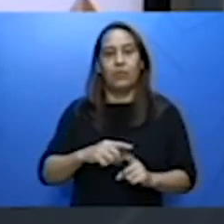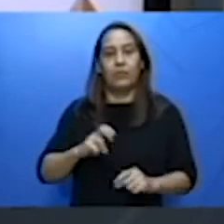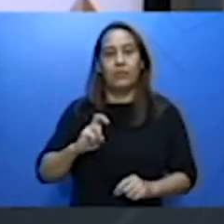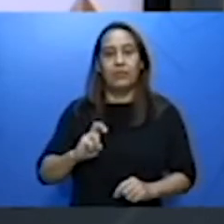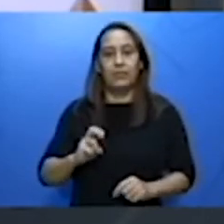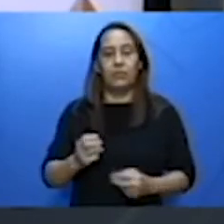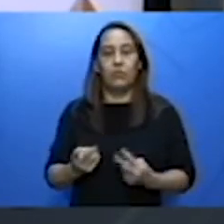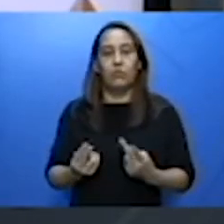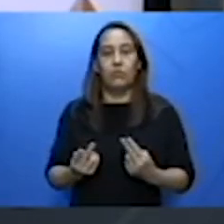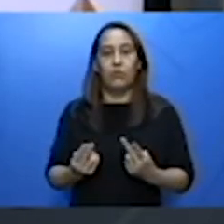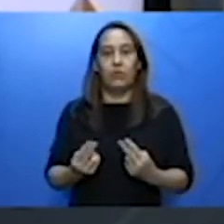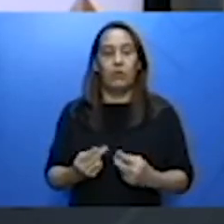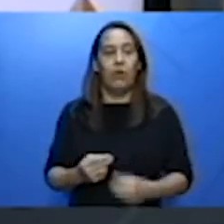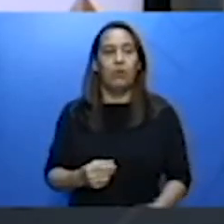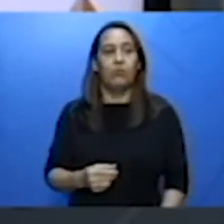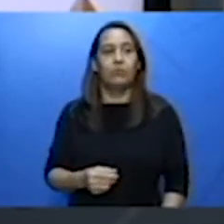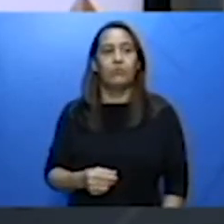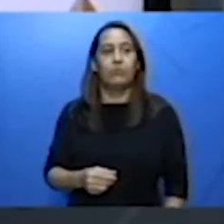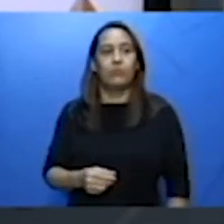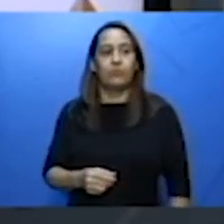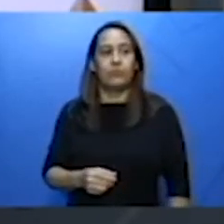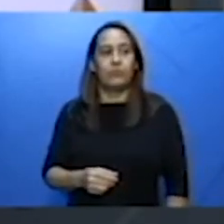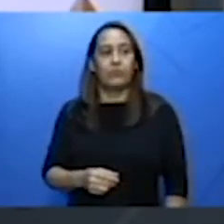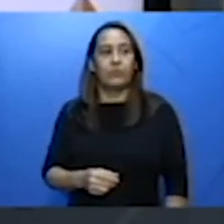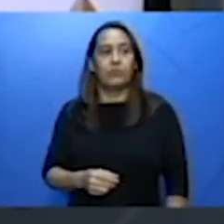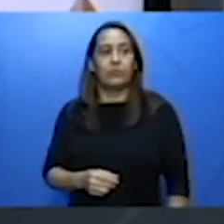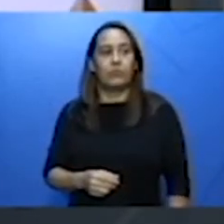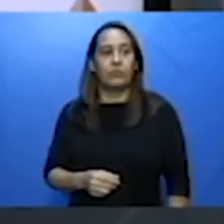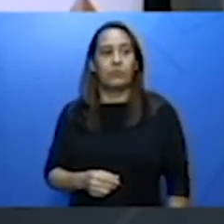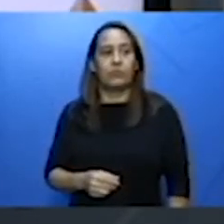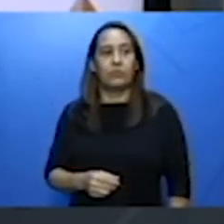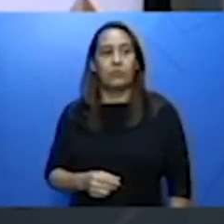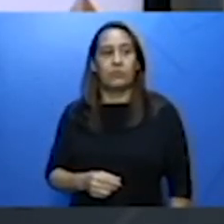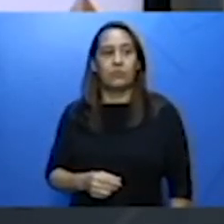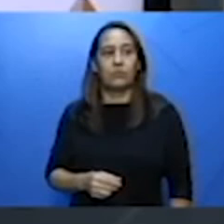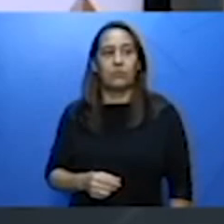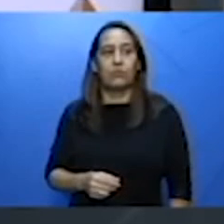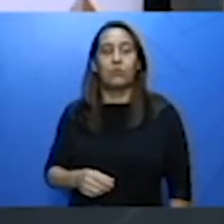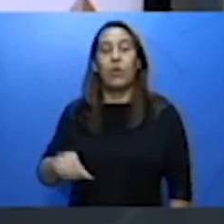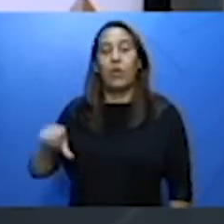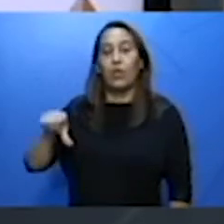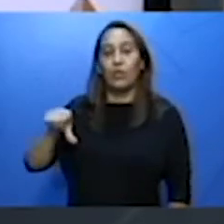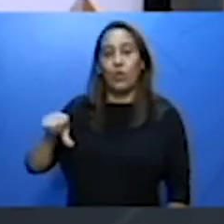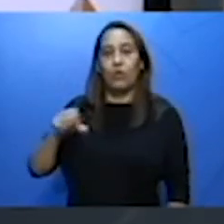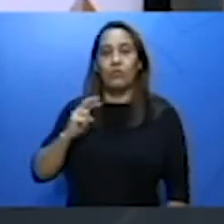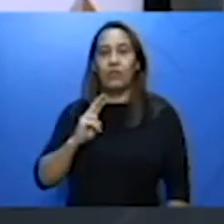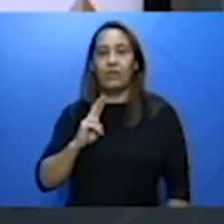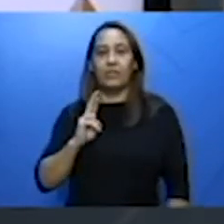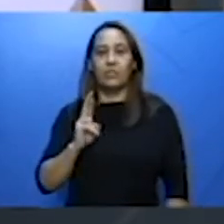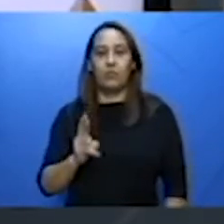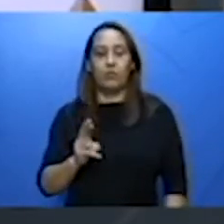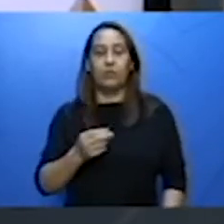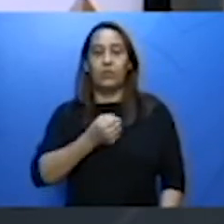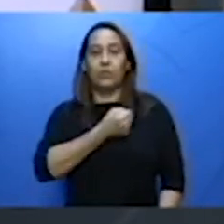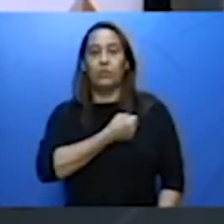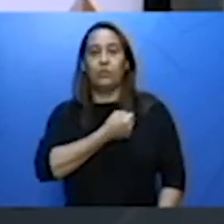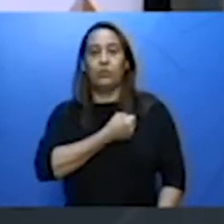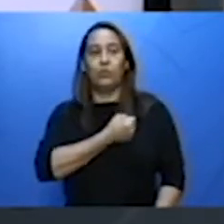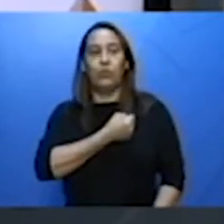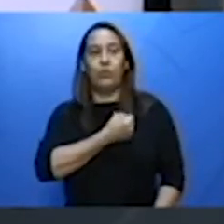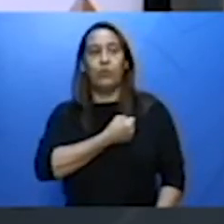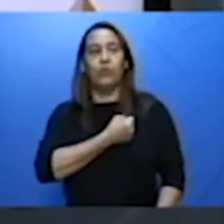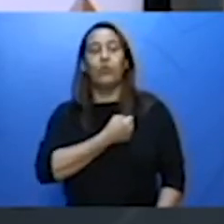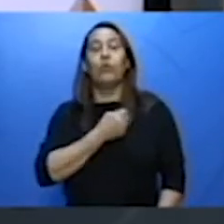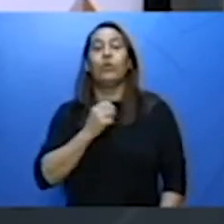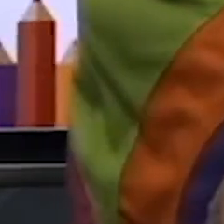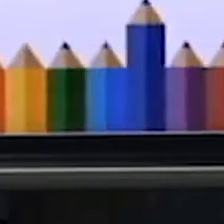4 mais 5, vamos lá. 4, 5, 6, 7, 8, 9. 9 dezenas. E